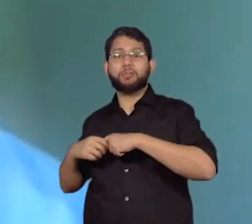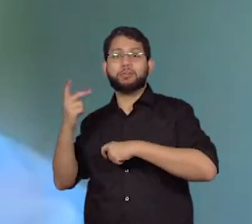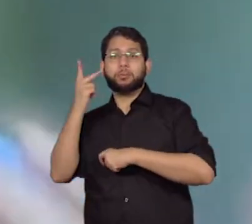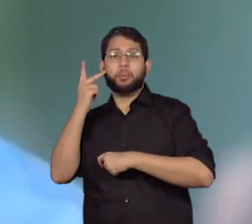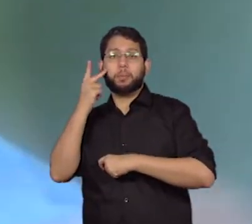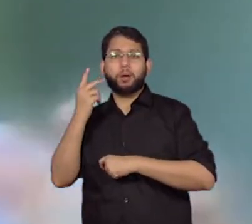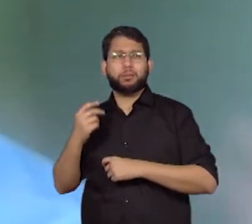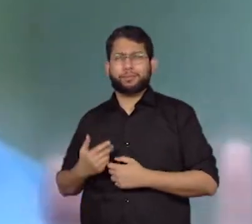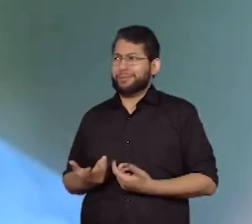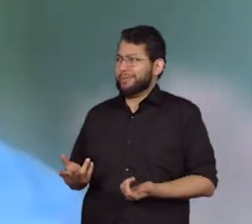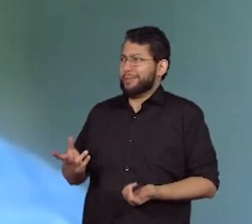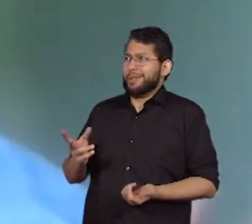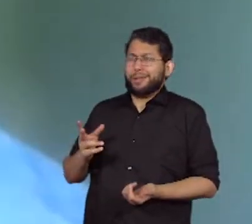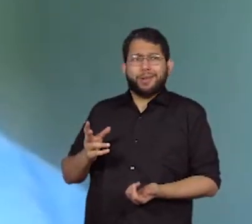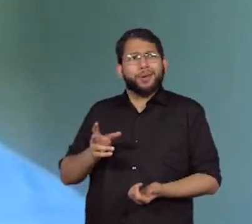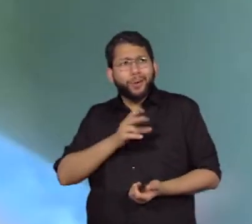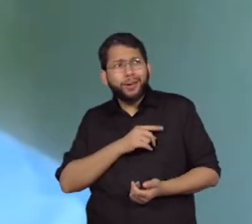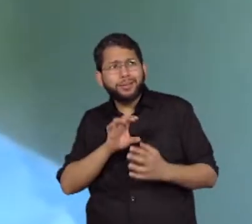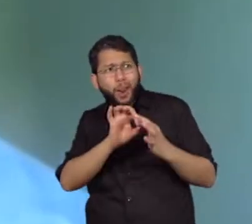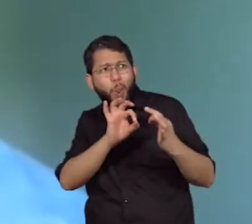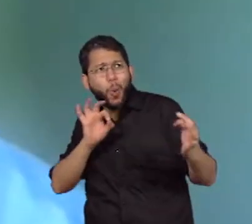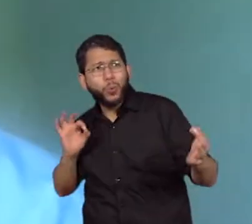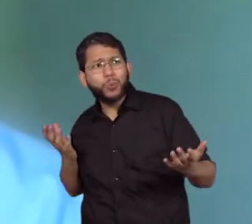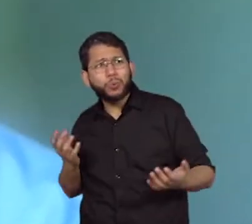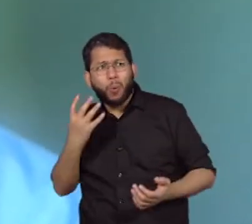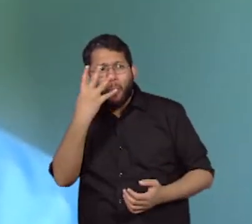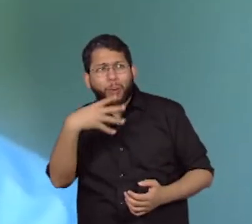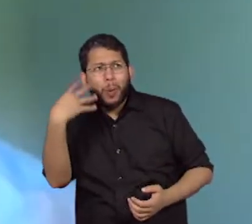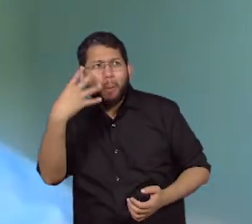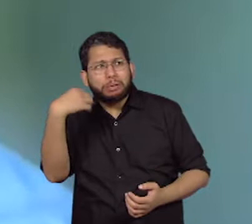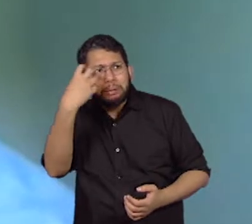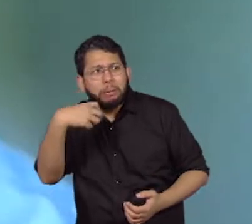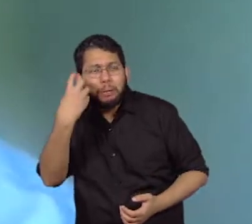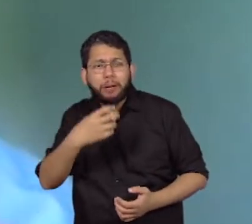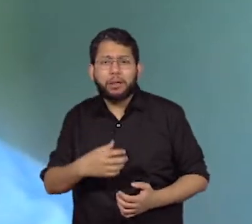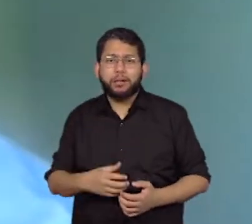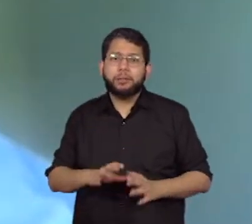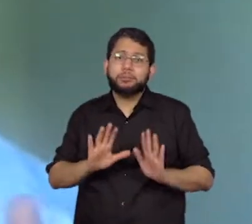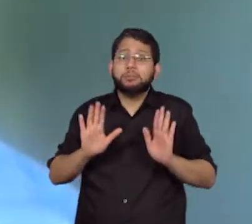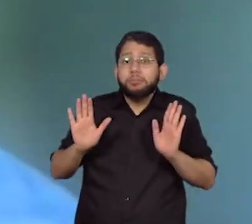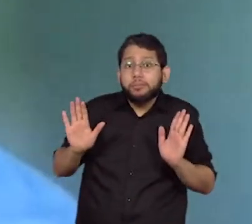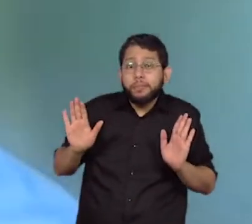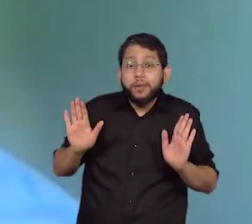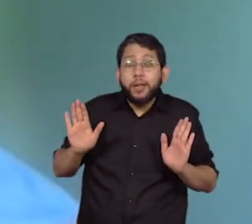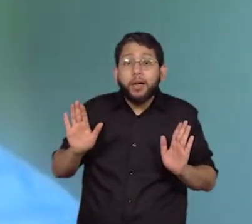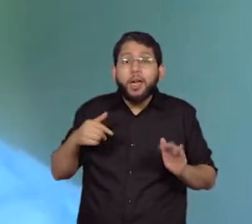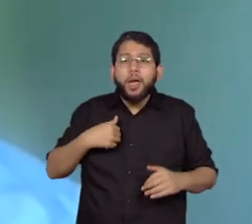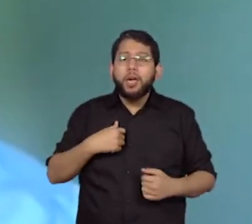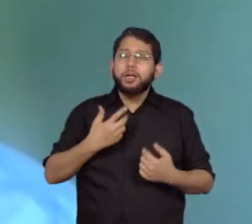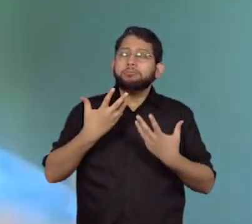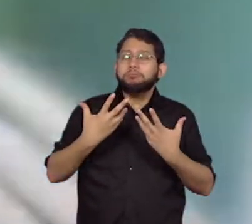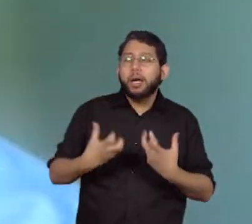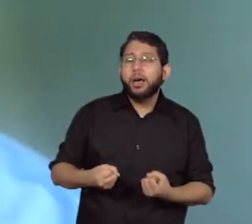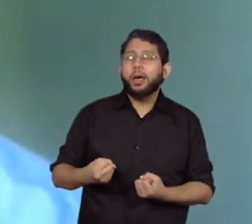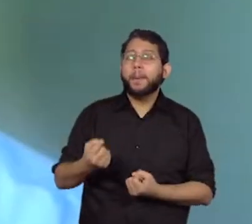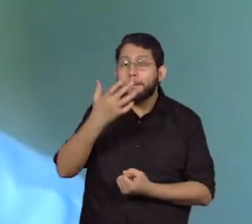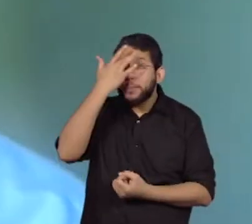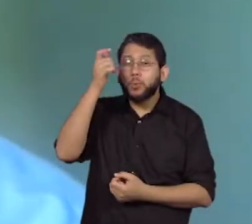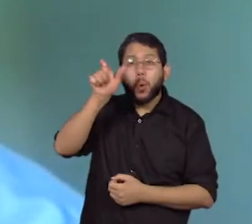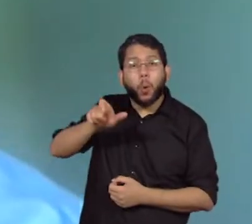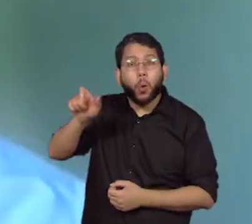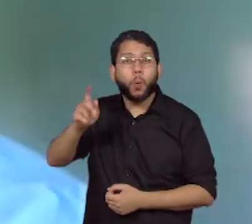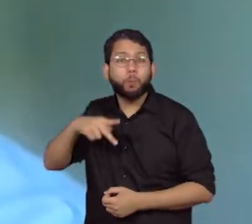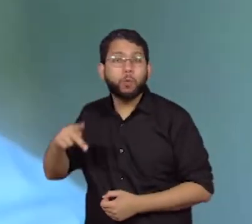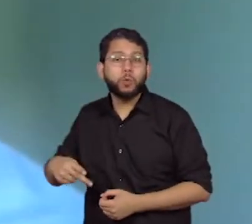Mas vou conversar aqui. Fui conversar com meus professores e falei assim, olha, Gui, é uma oportunidade bacana para você, a